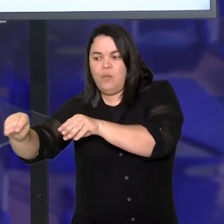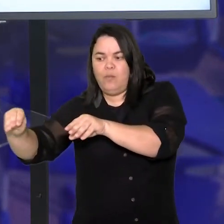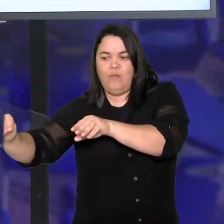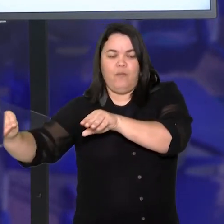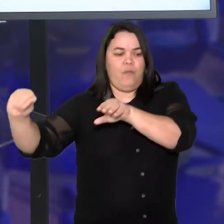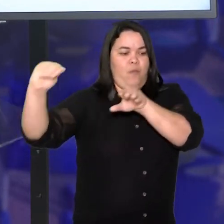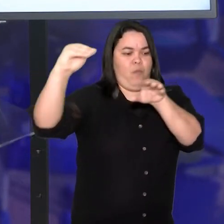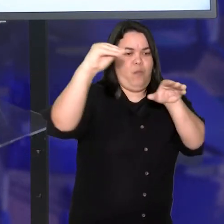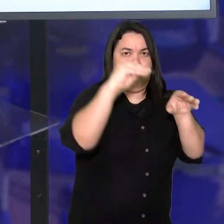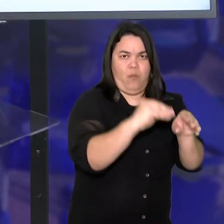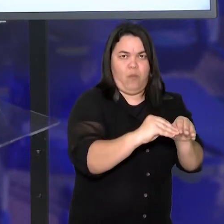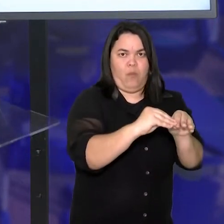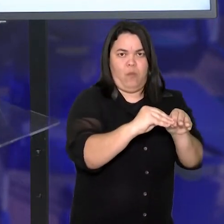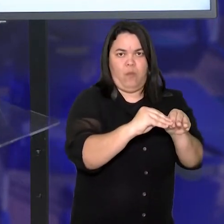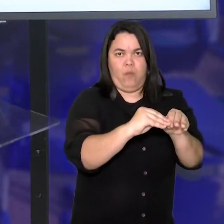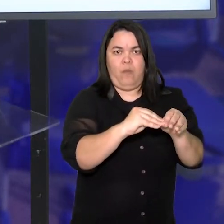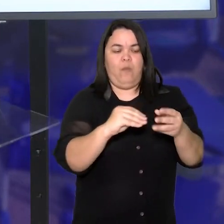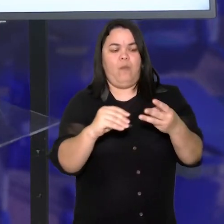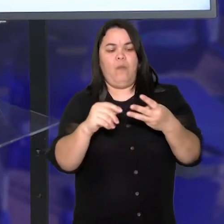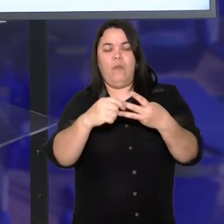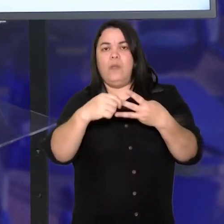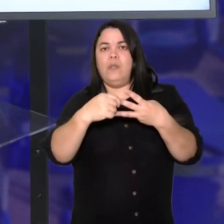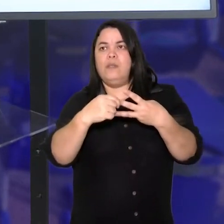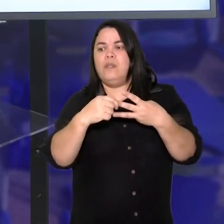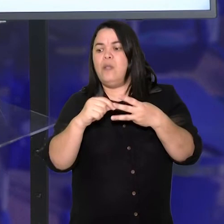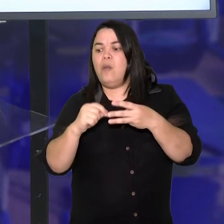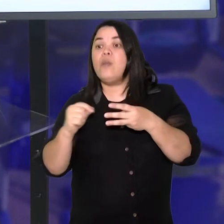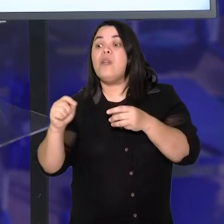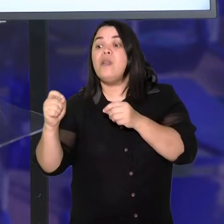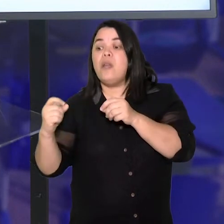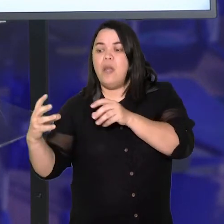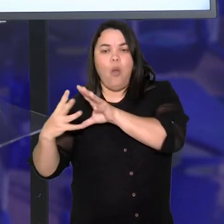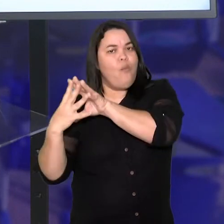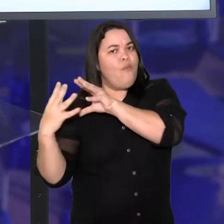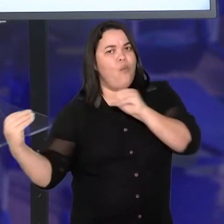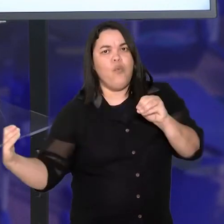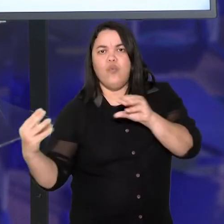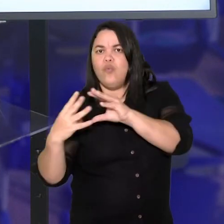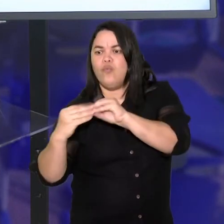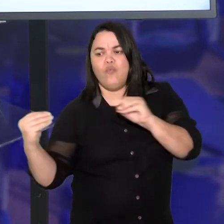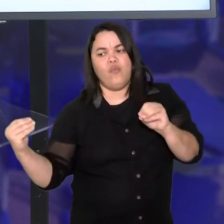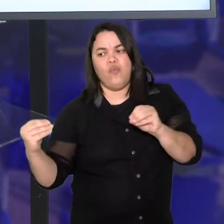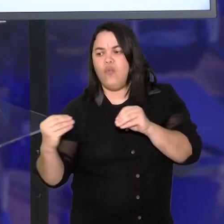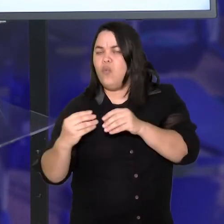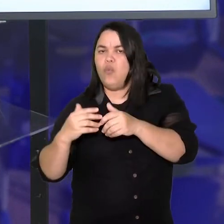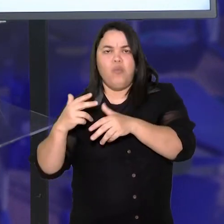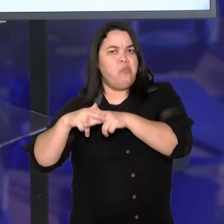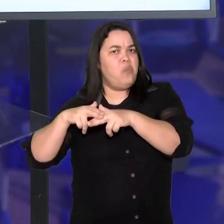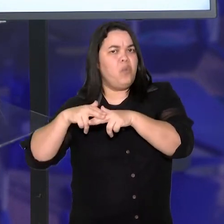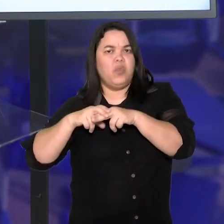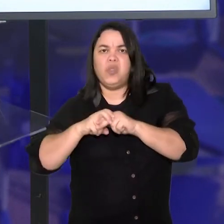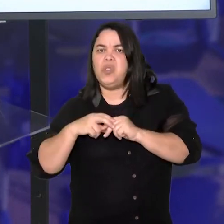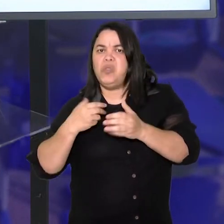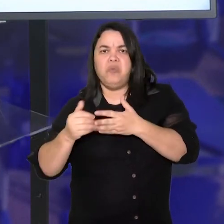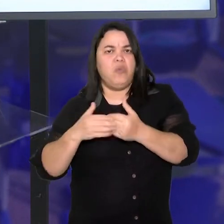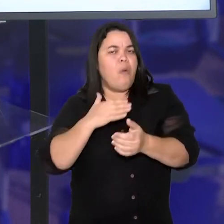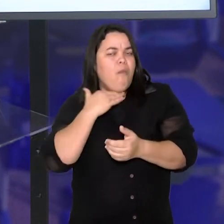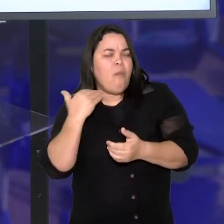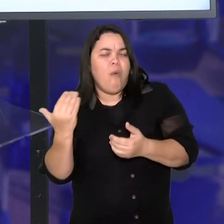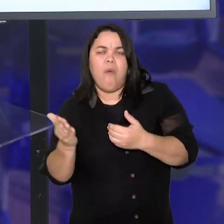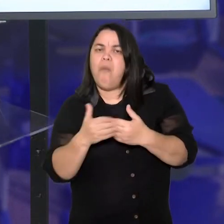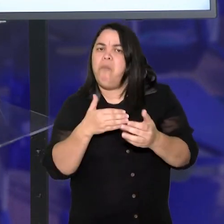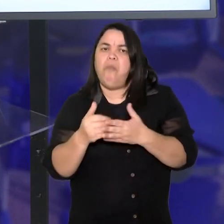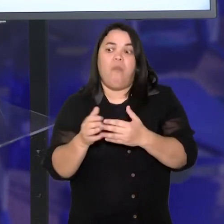está chegando, né, em outro local. Refúgio é a fuga dessas pessoas, seja por decorrência de ameaça de morte ou